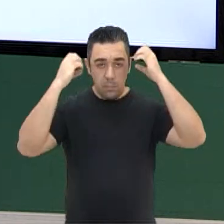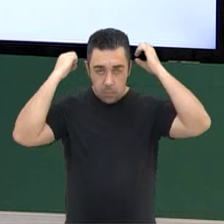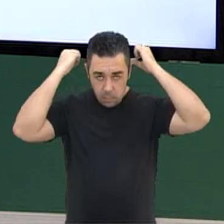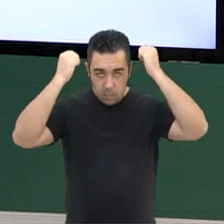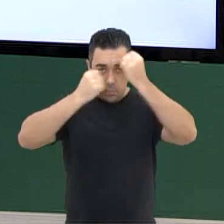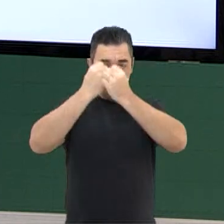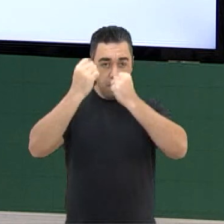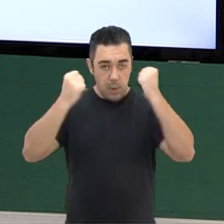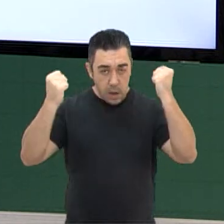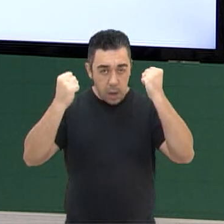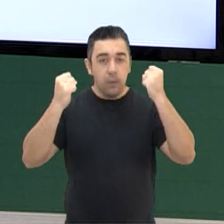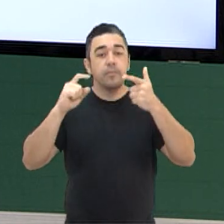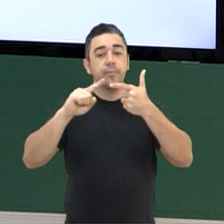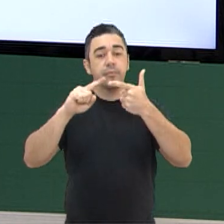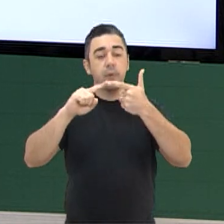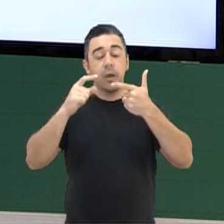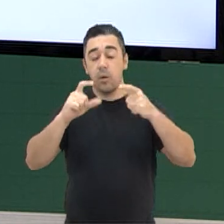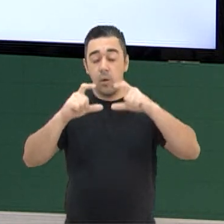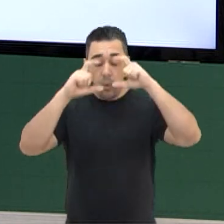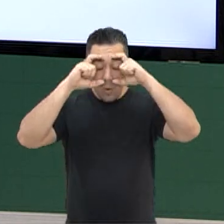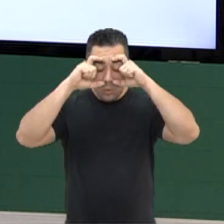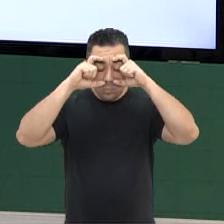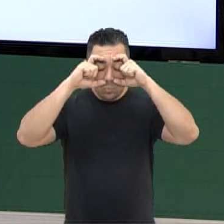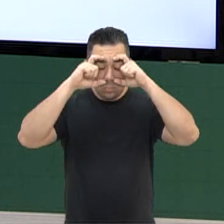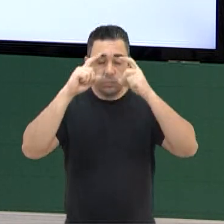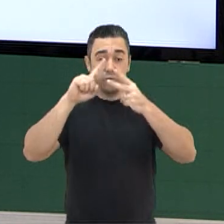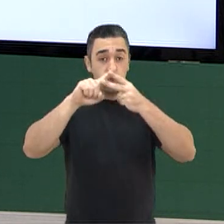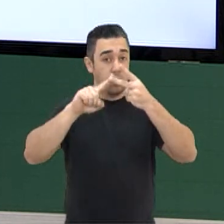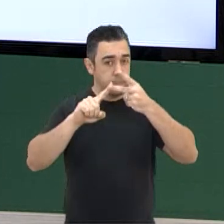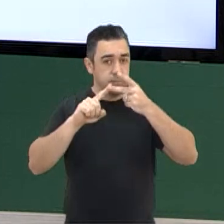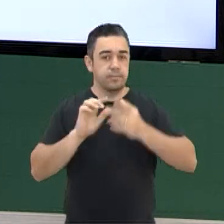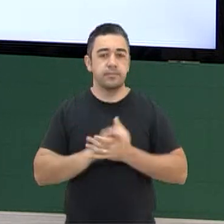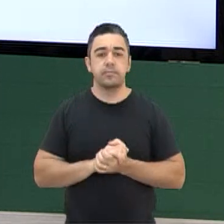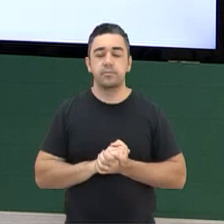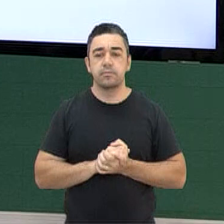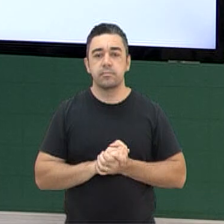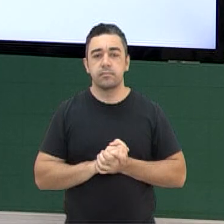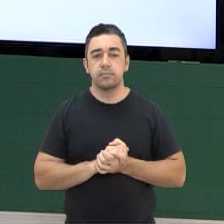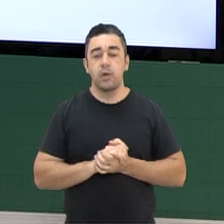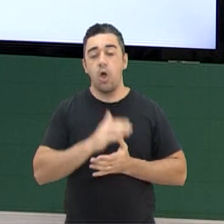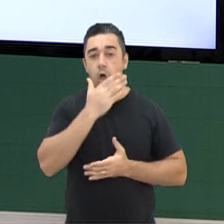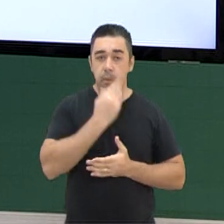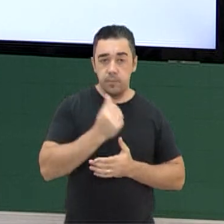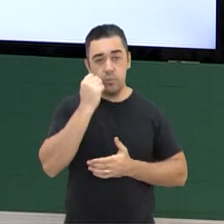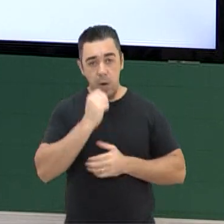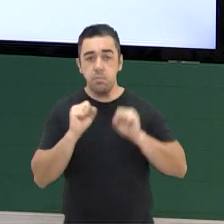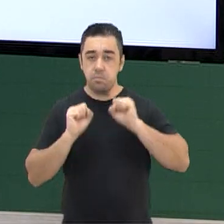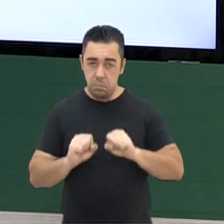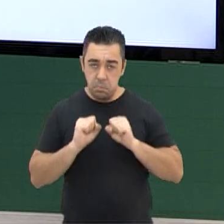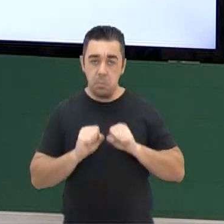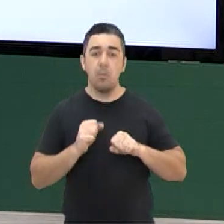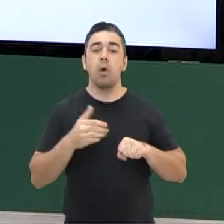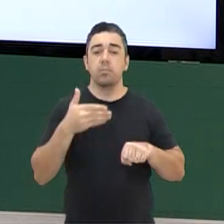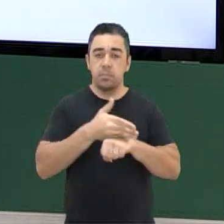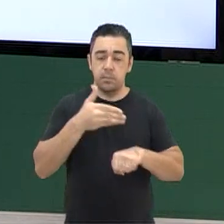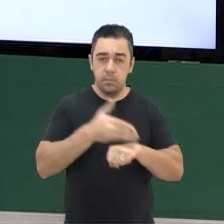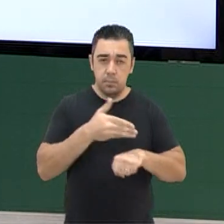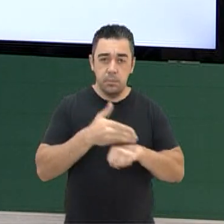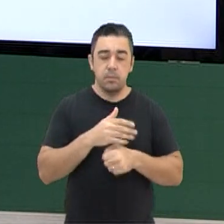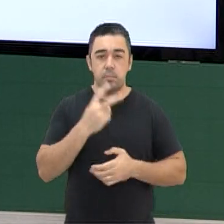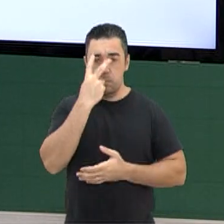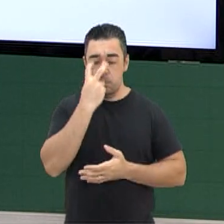olhos quanto o óculos. Ele é praticado por homens e mulheres, portanto, com deficiência